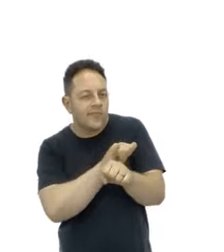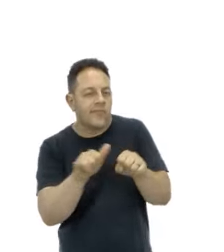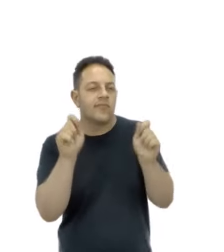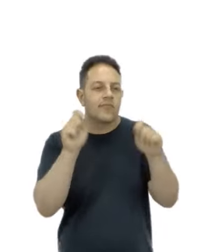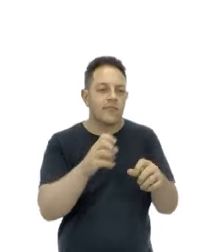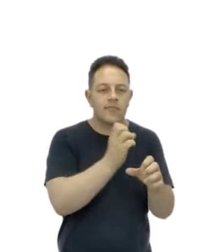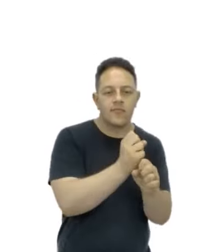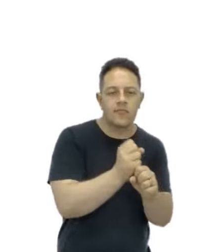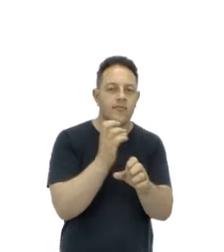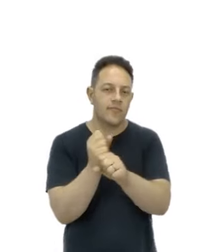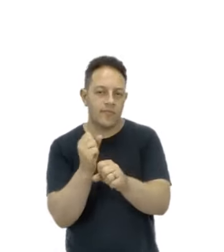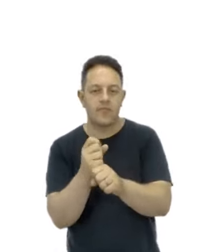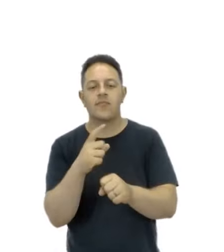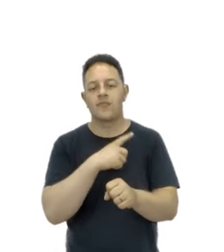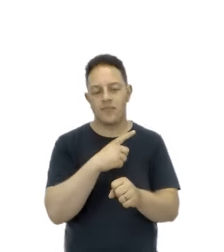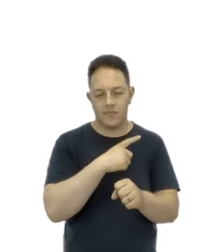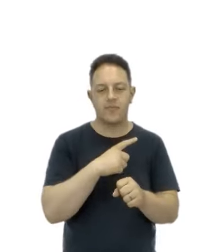os cálculos das